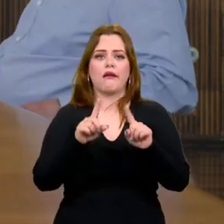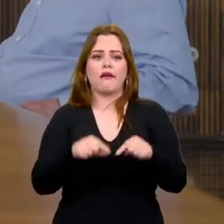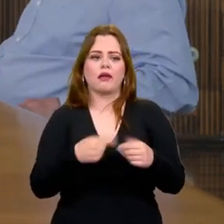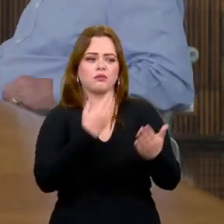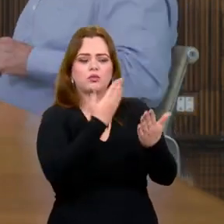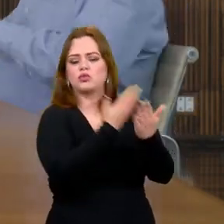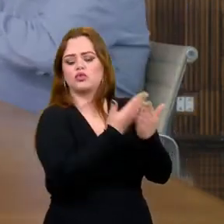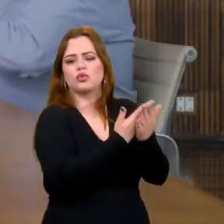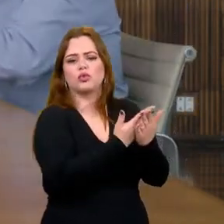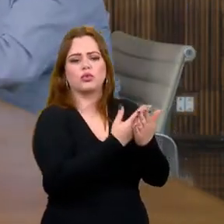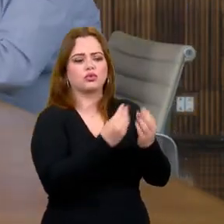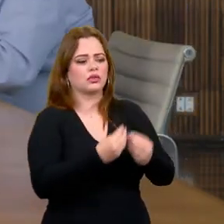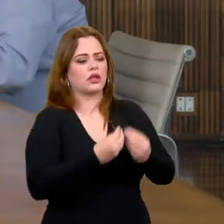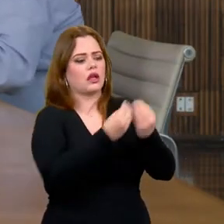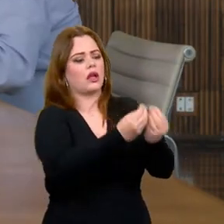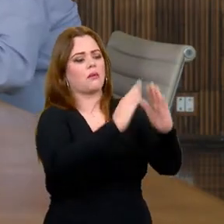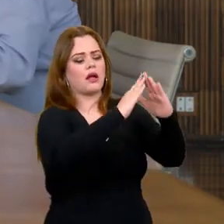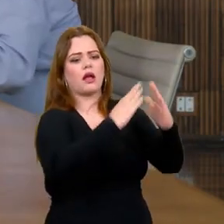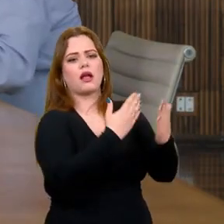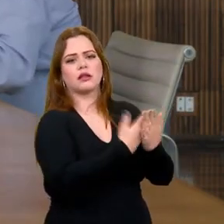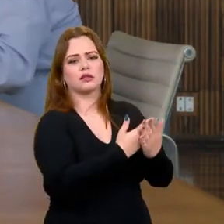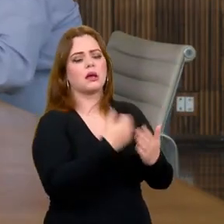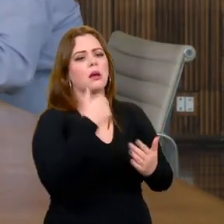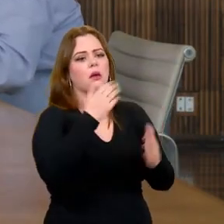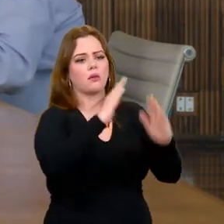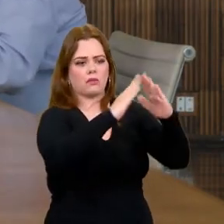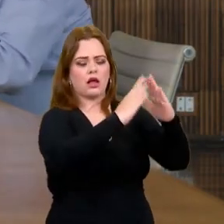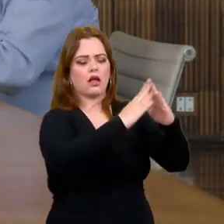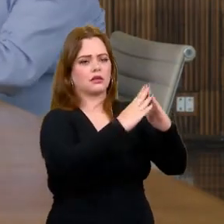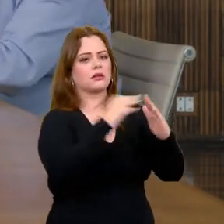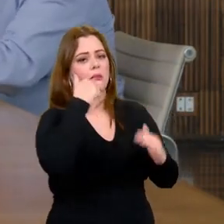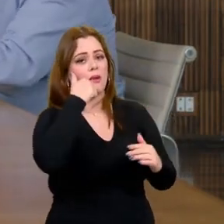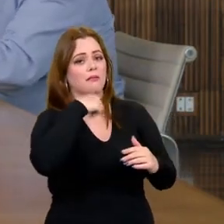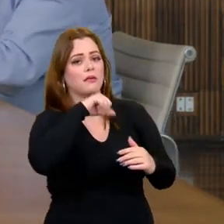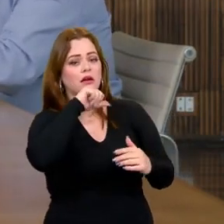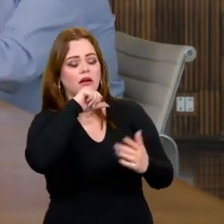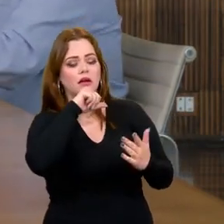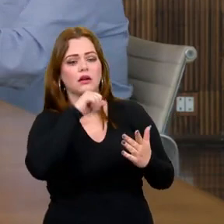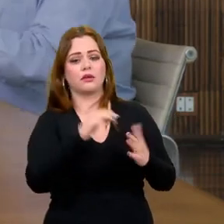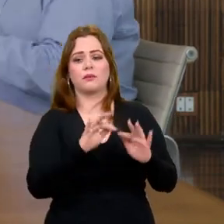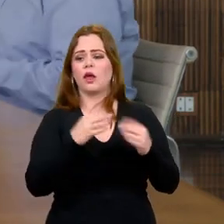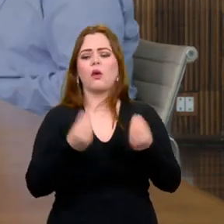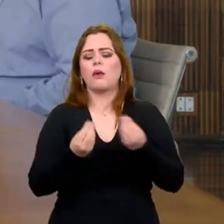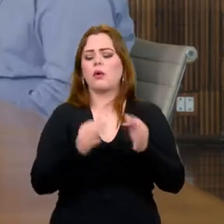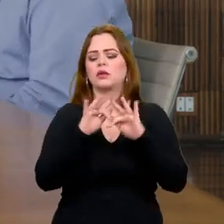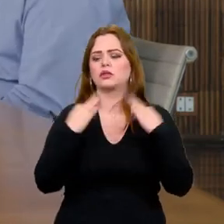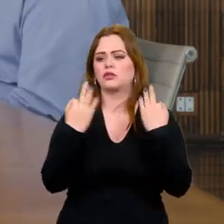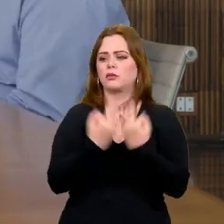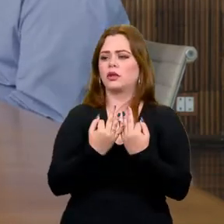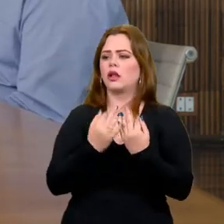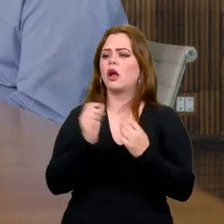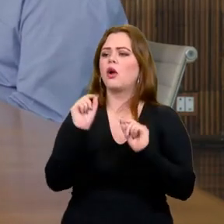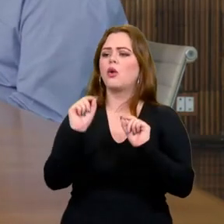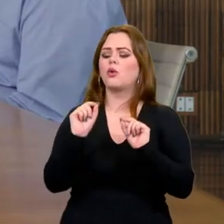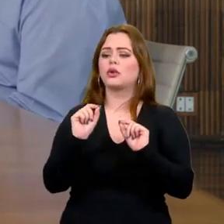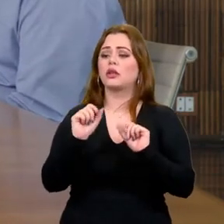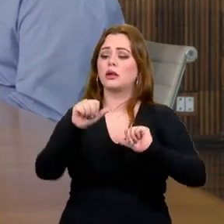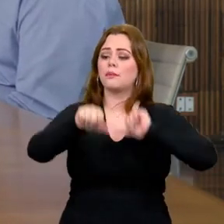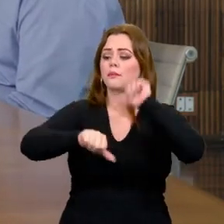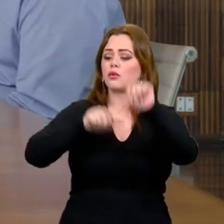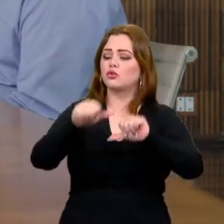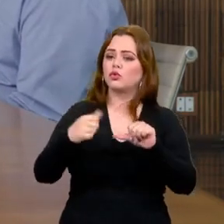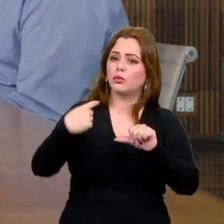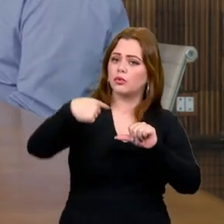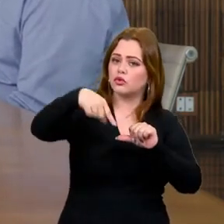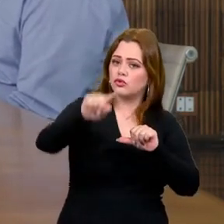própria né de família mesmo que dessa coisa de o que que mudou para tua vida o fato de você ter tido uma oportunidade que a